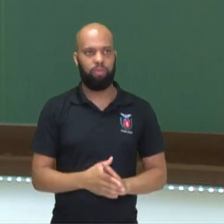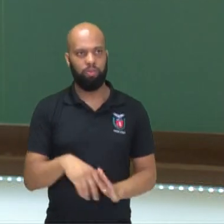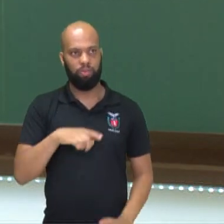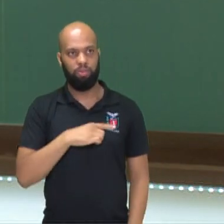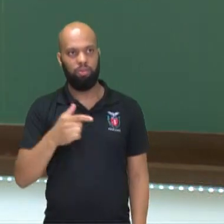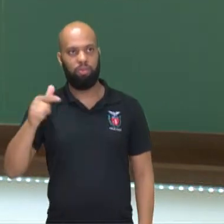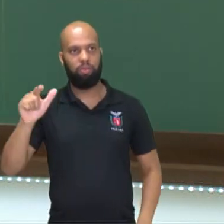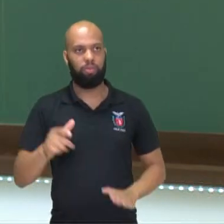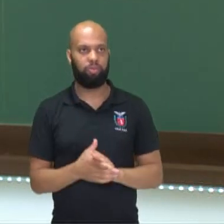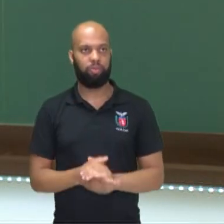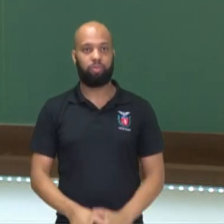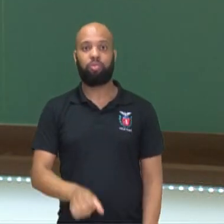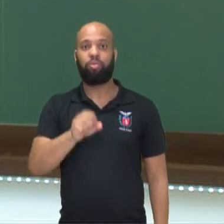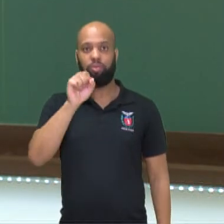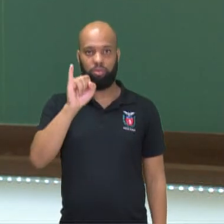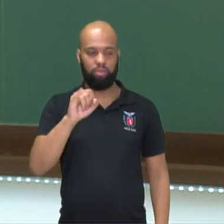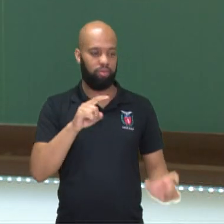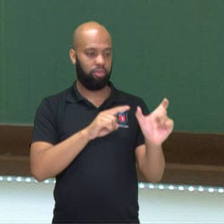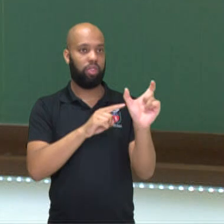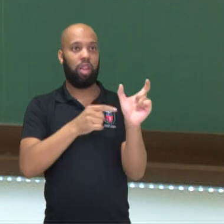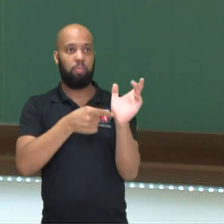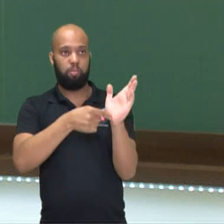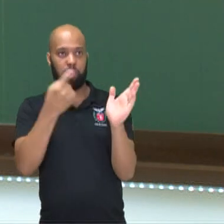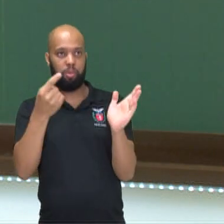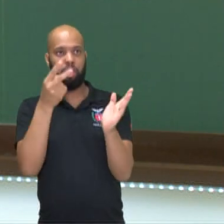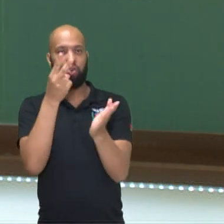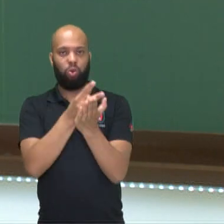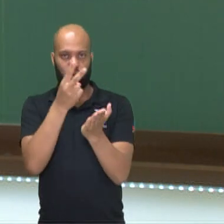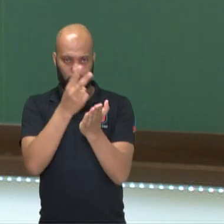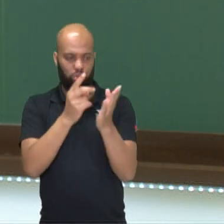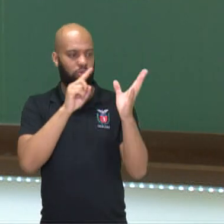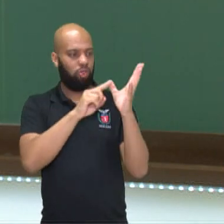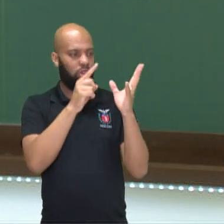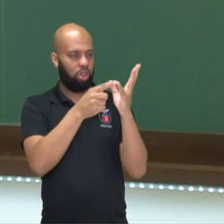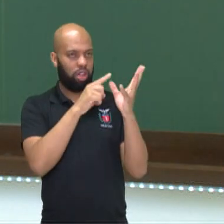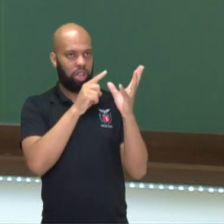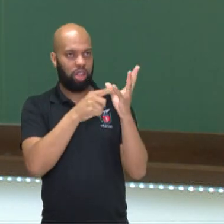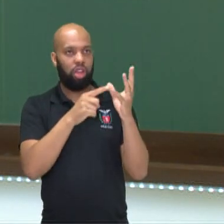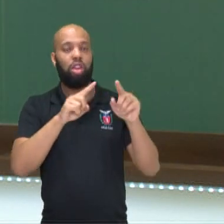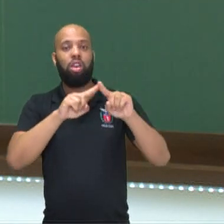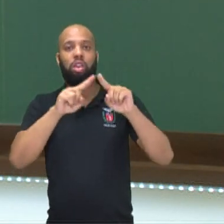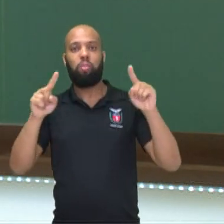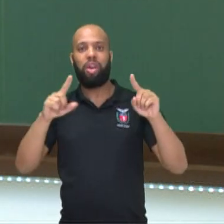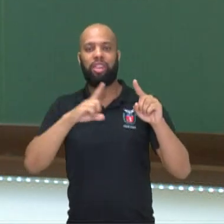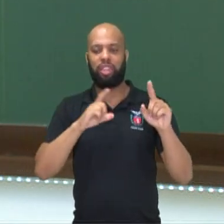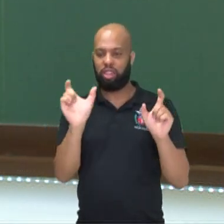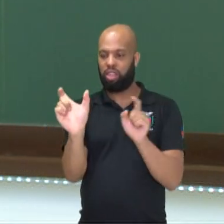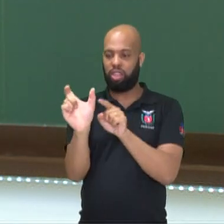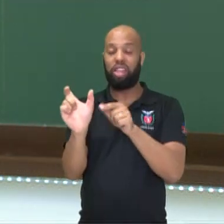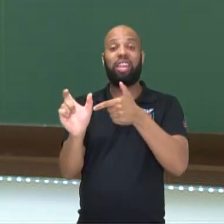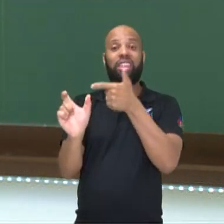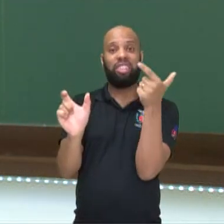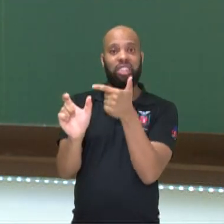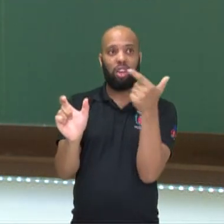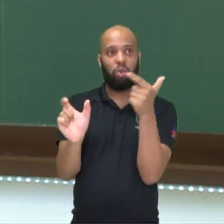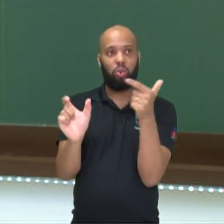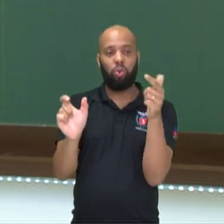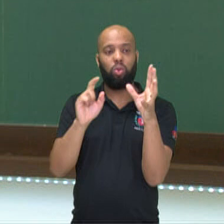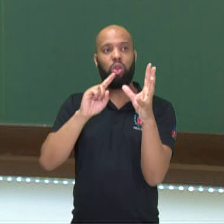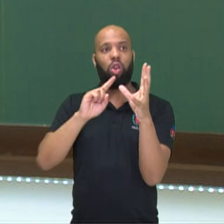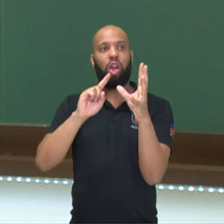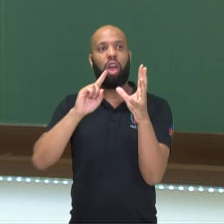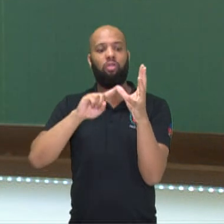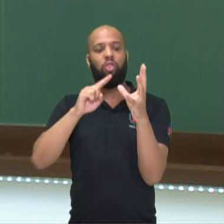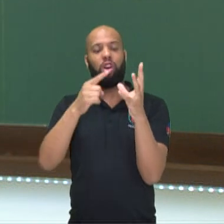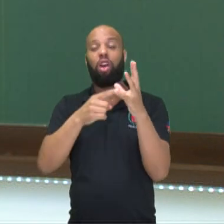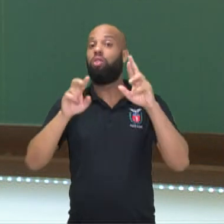Outra, quando o prefixo continuar terminando em vogal, mas a letra inicial do segundo elemento for